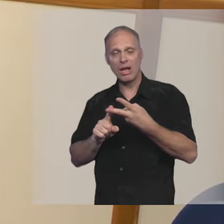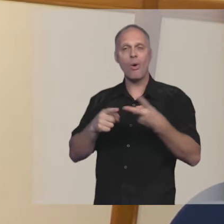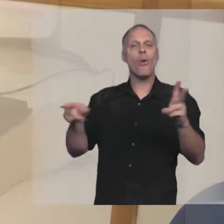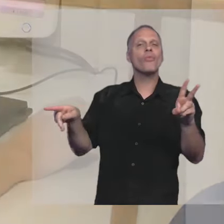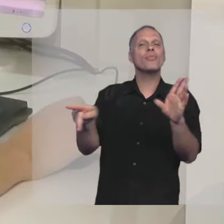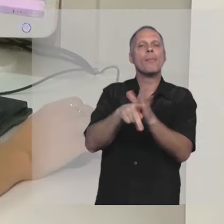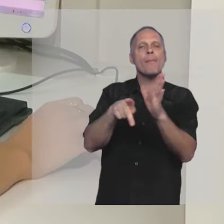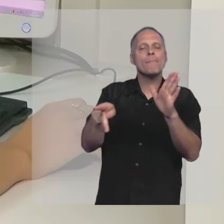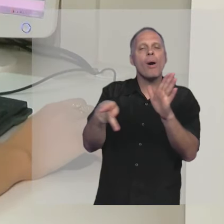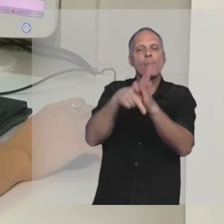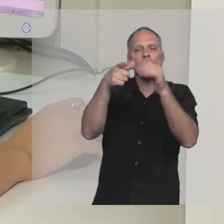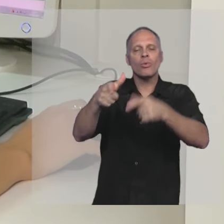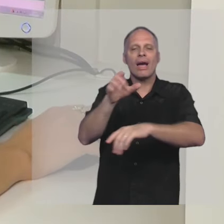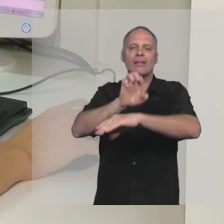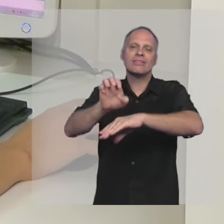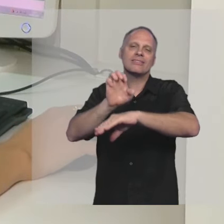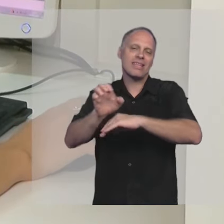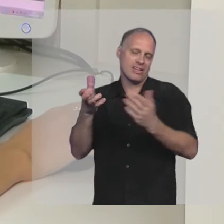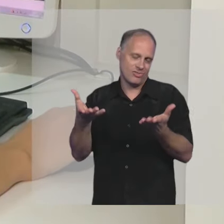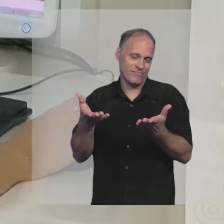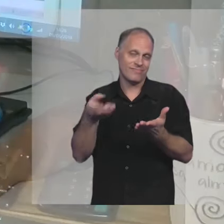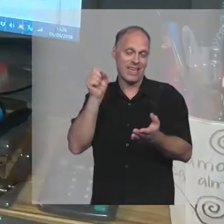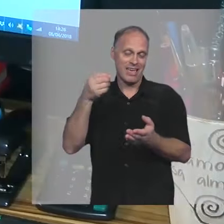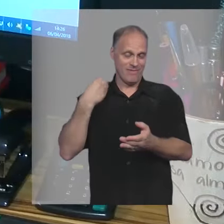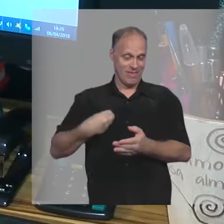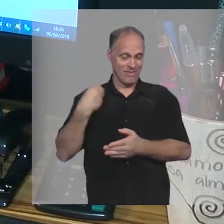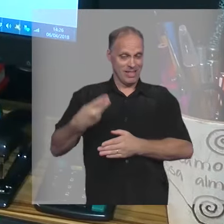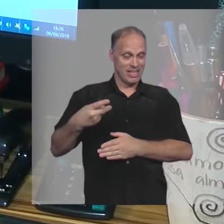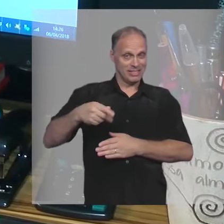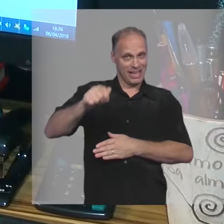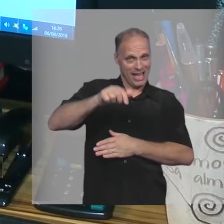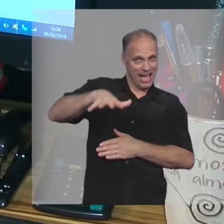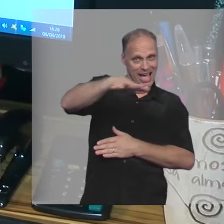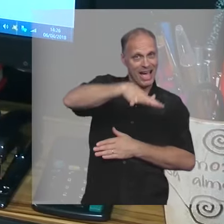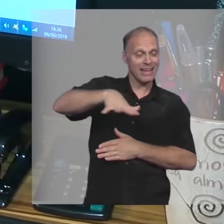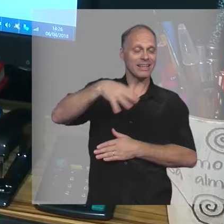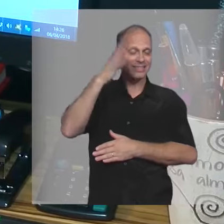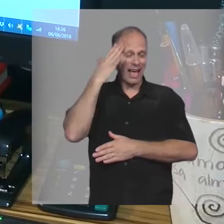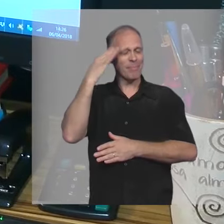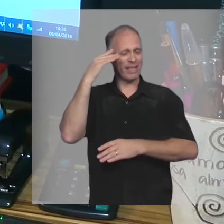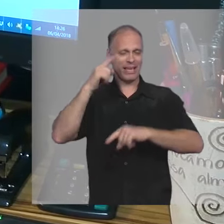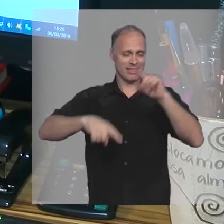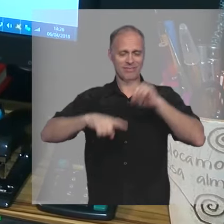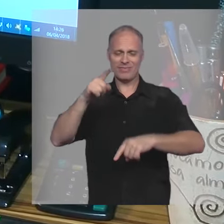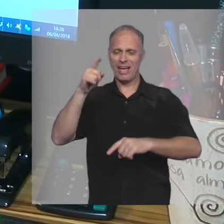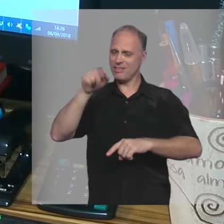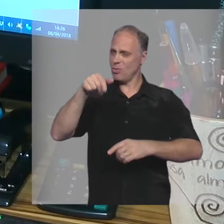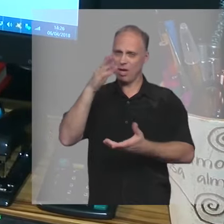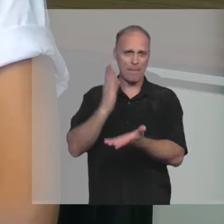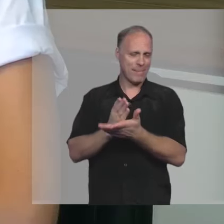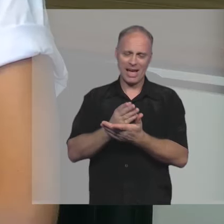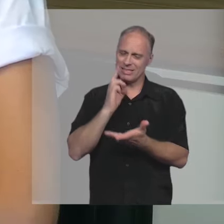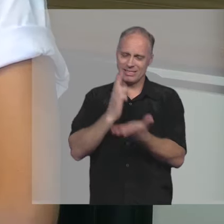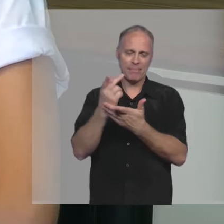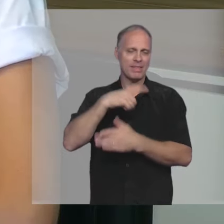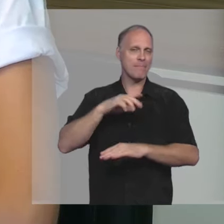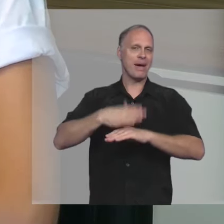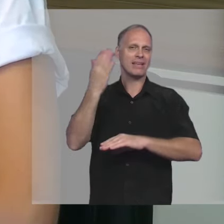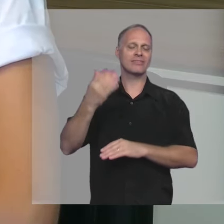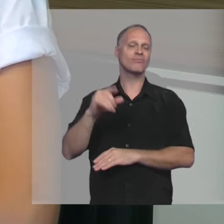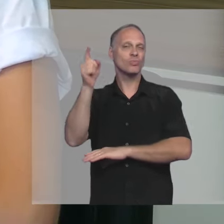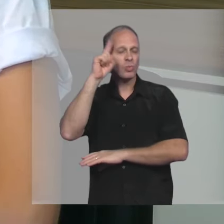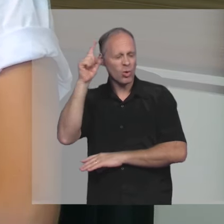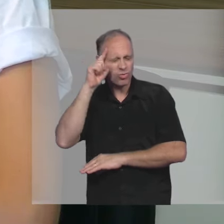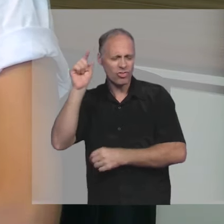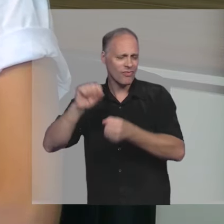prefeitura, ou até mesmo estagiando. Quem vive nesse meio sabe que as tarefas não param de chegar. Dia